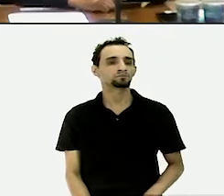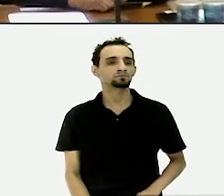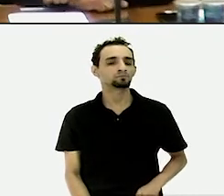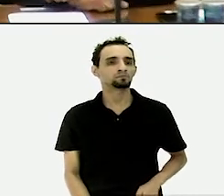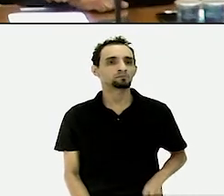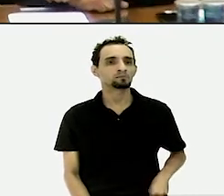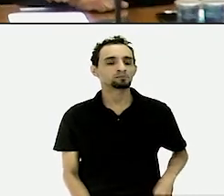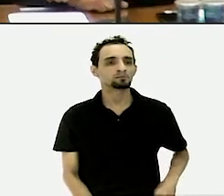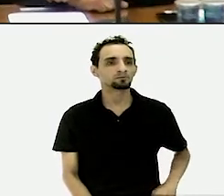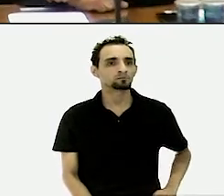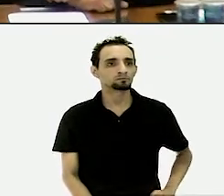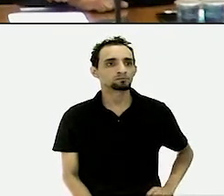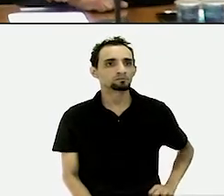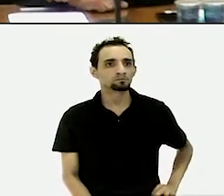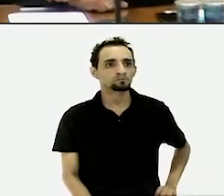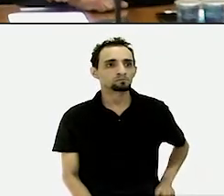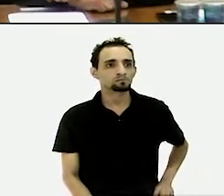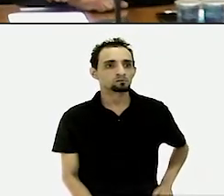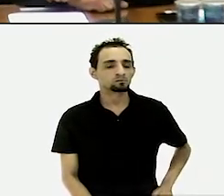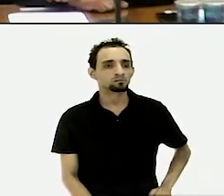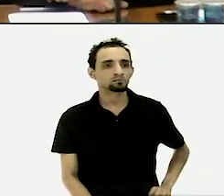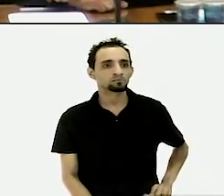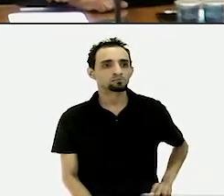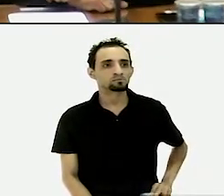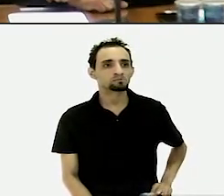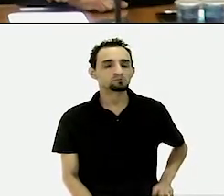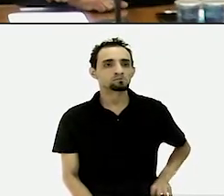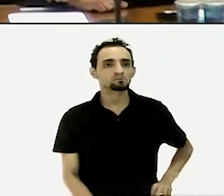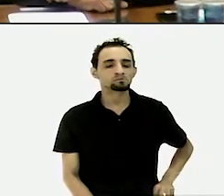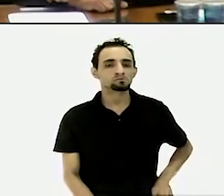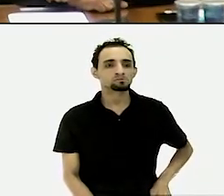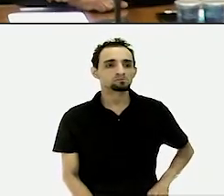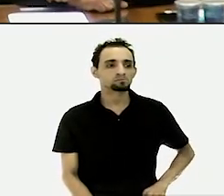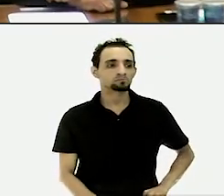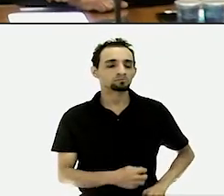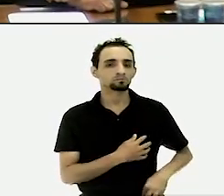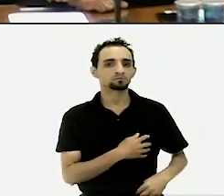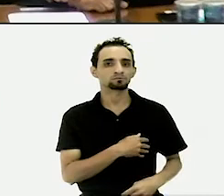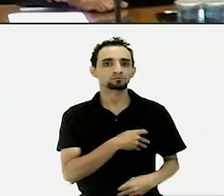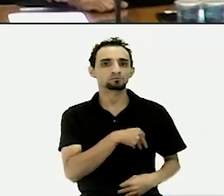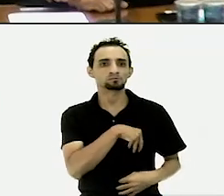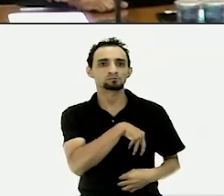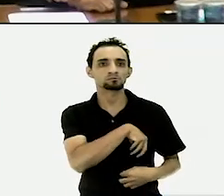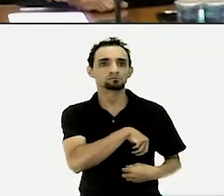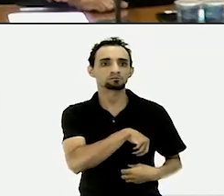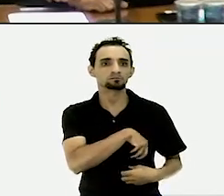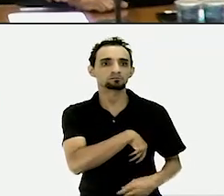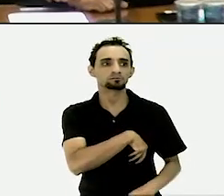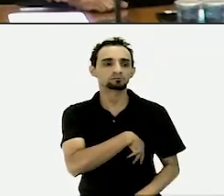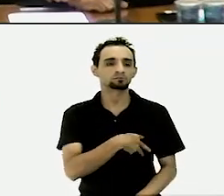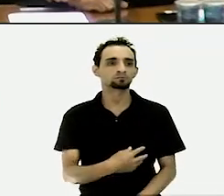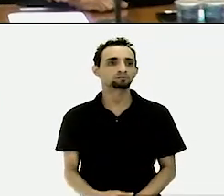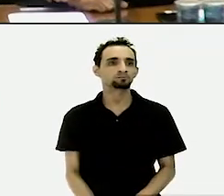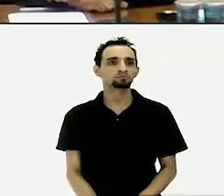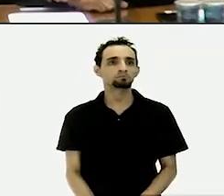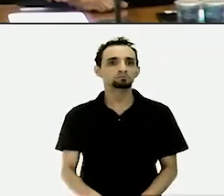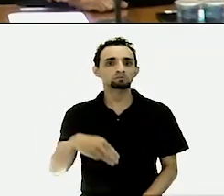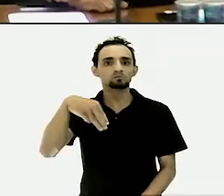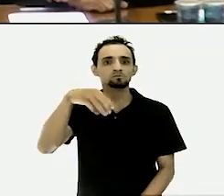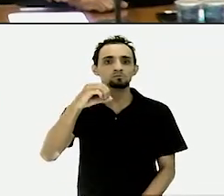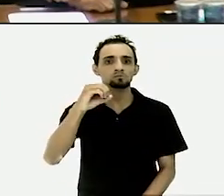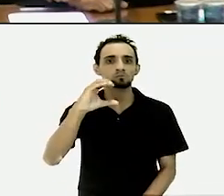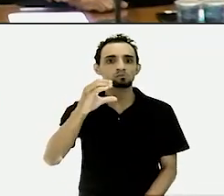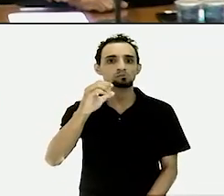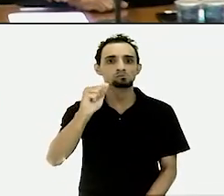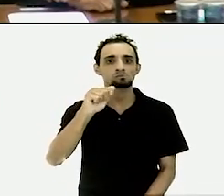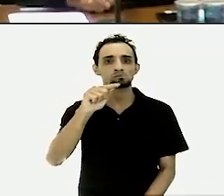Públicas para que estude a possibilidade de utilizar os internos da Clínica Peniel para estarem realizando os trabalhos na Secretaria de